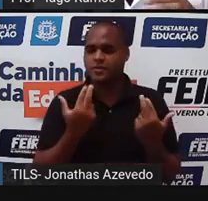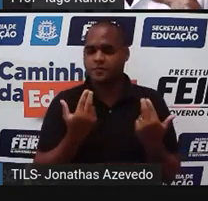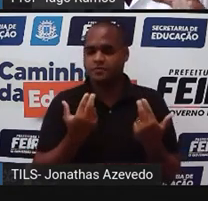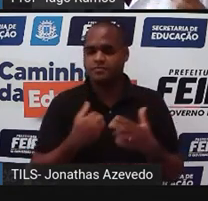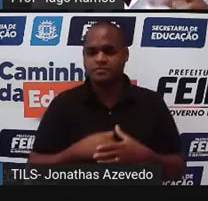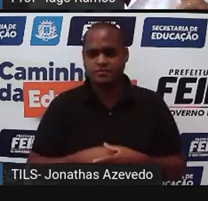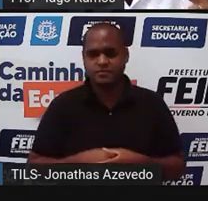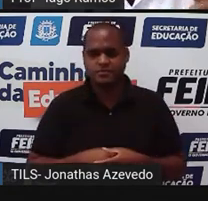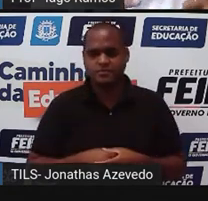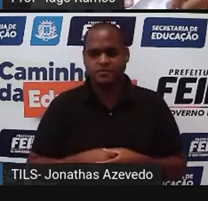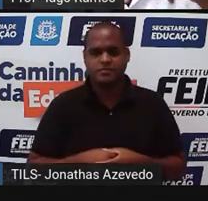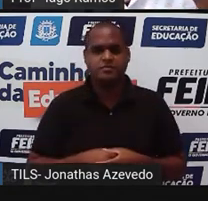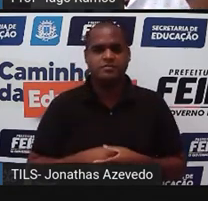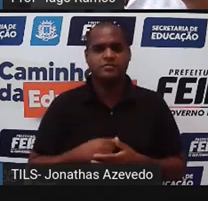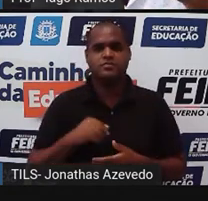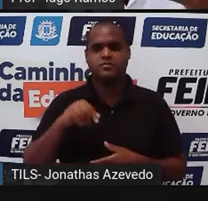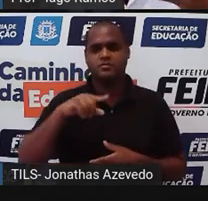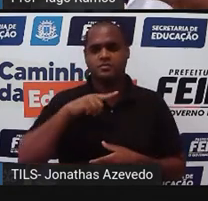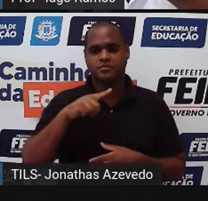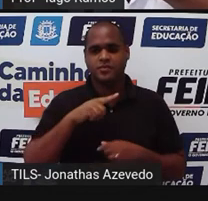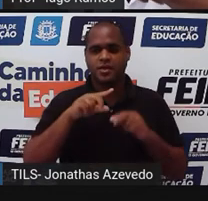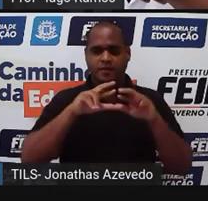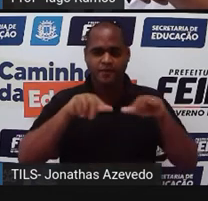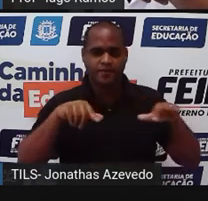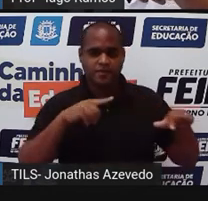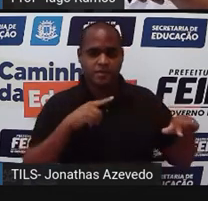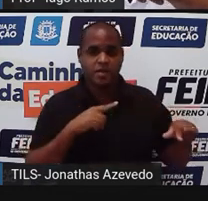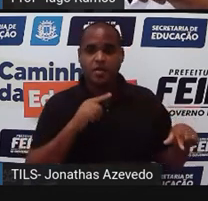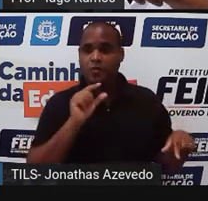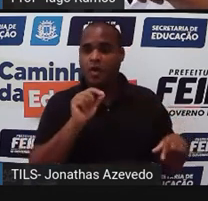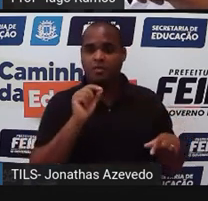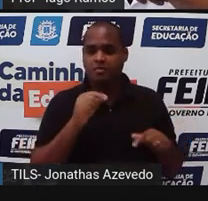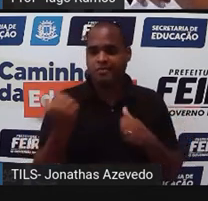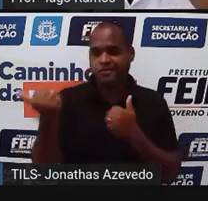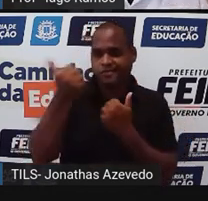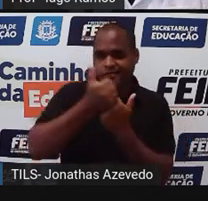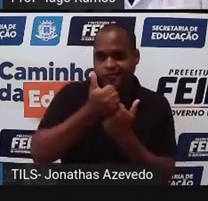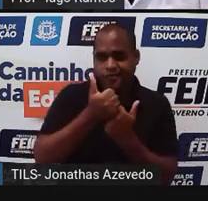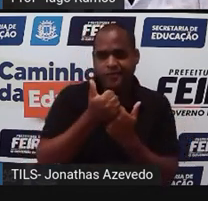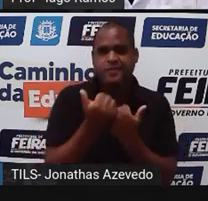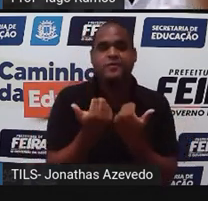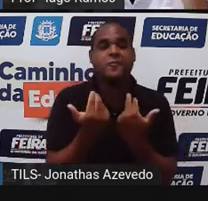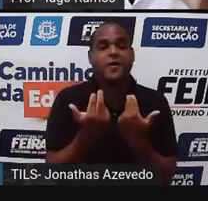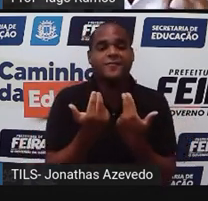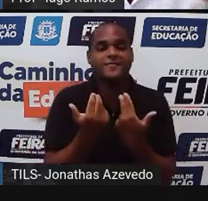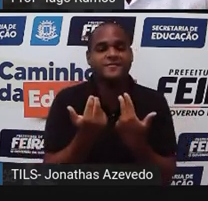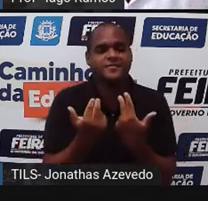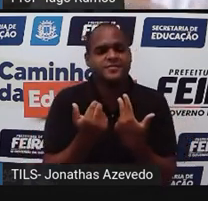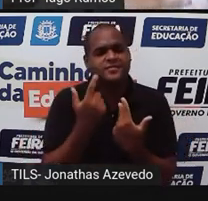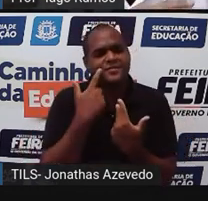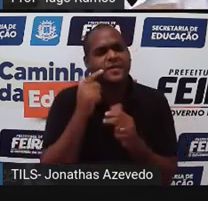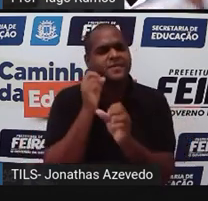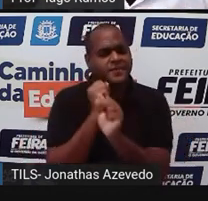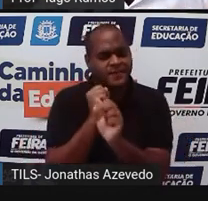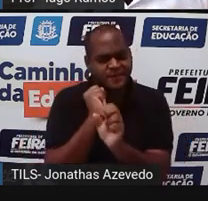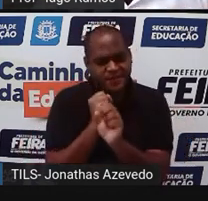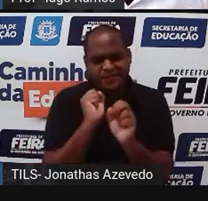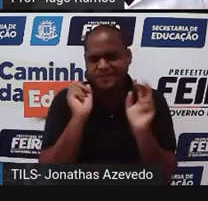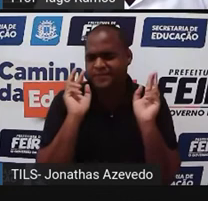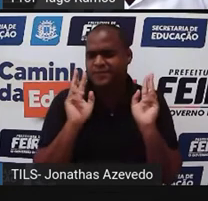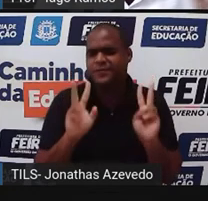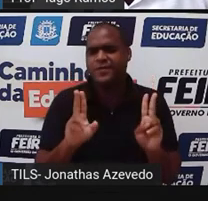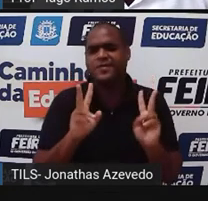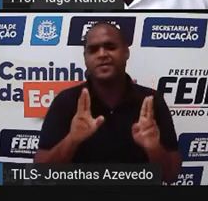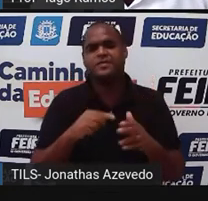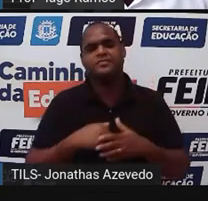E se a gente pega ali eu recortar se ele colocasse um por cima do outro posicionar direitinho não a gente ia ver que ia dar o mesmo triângulo